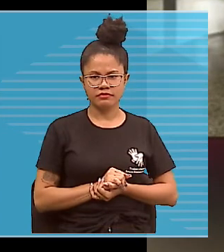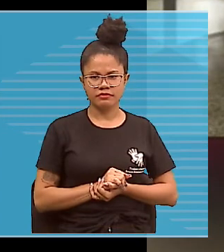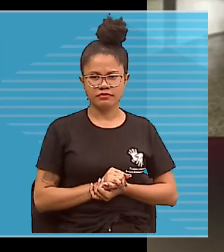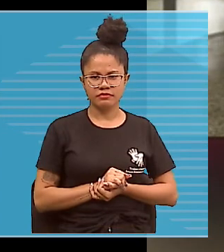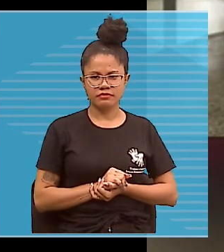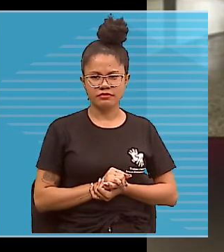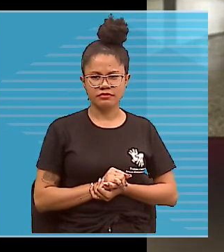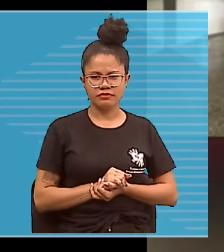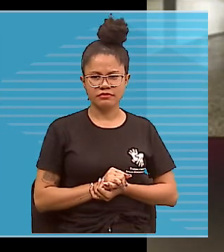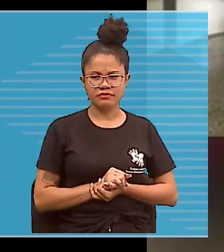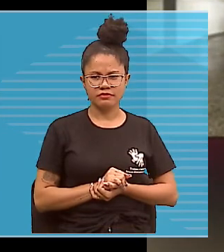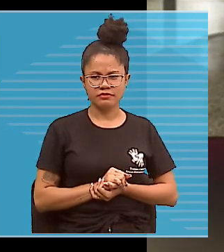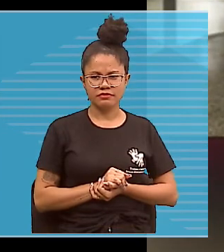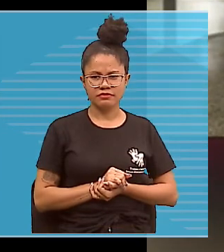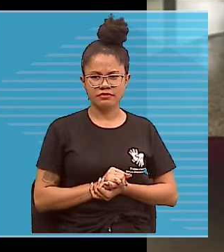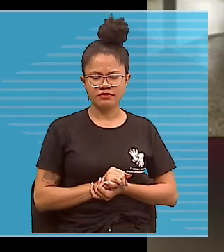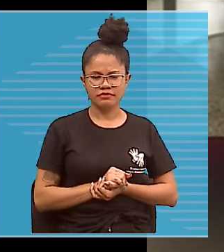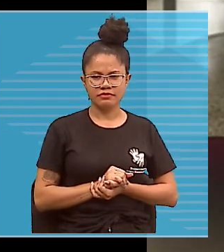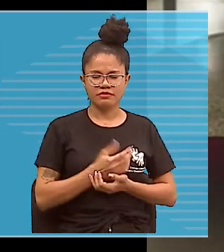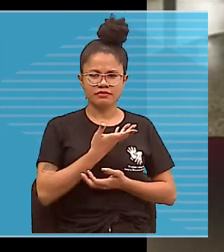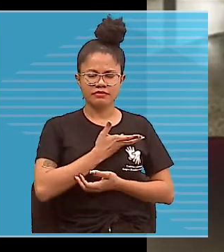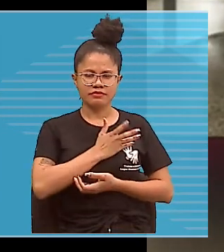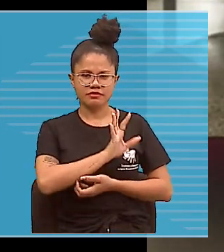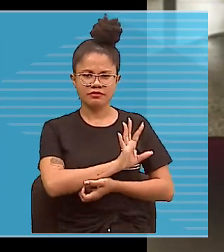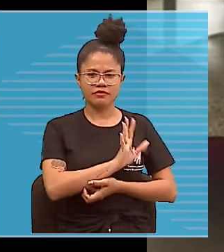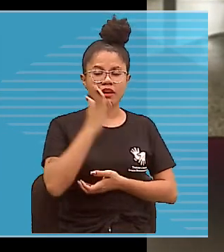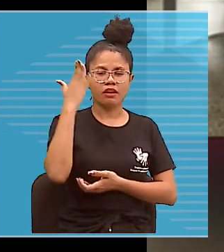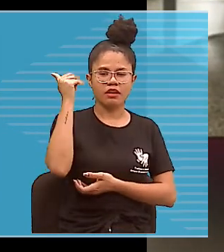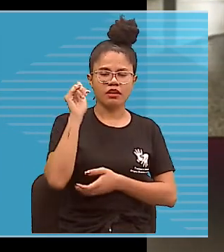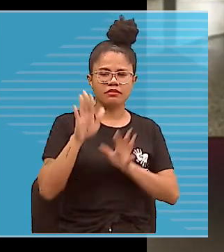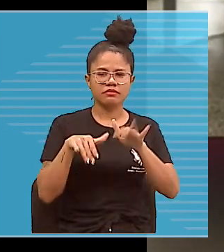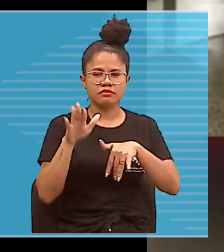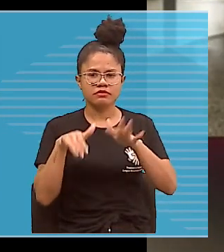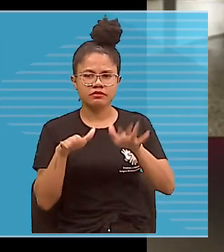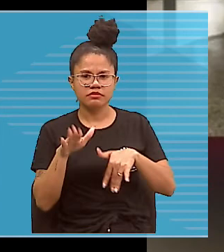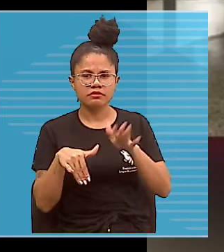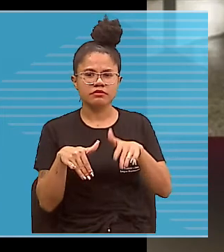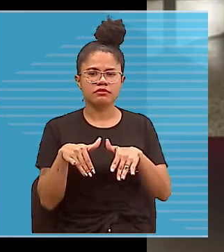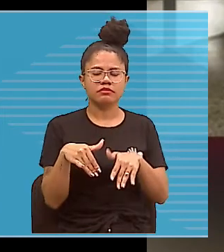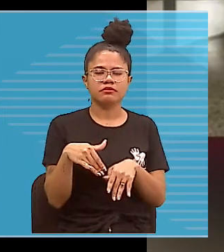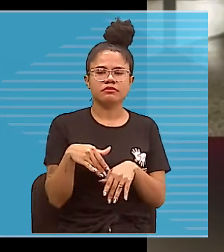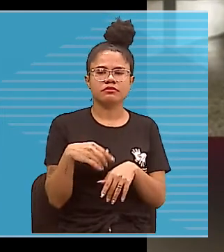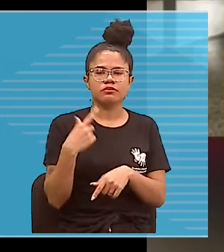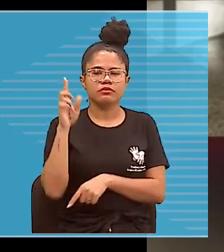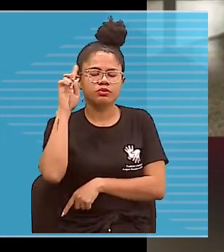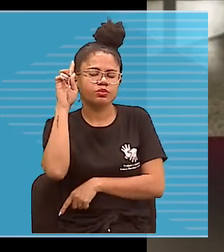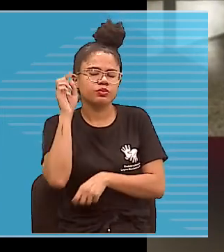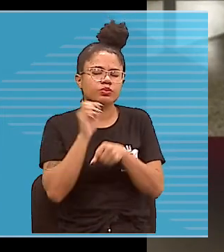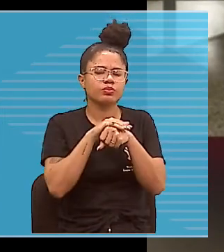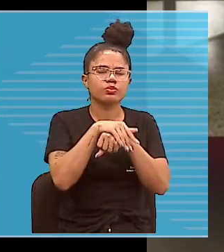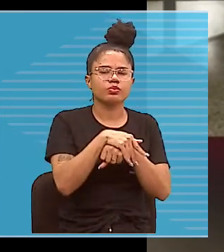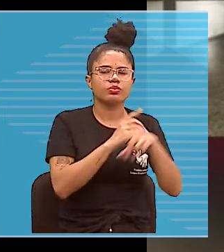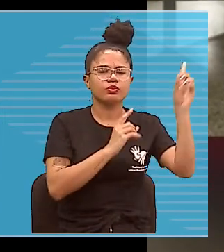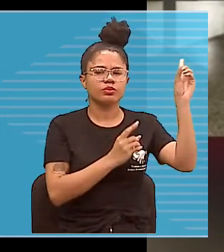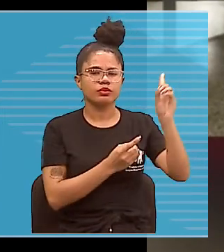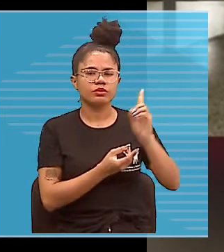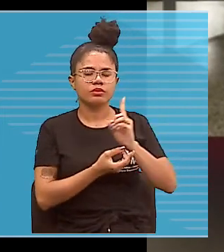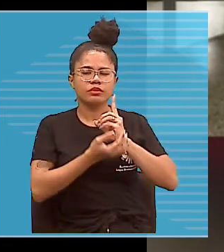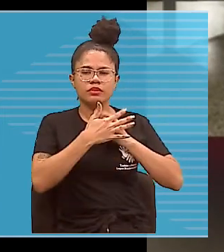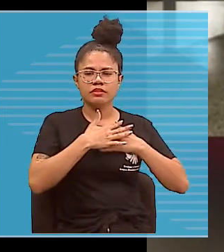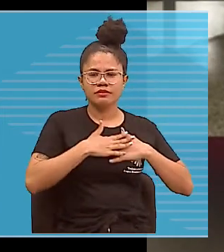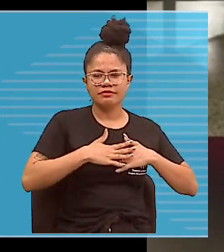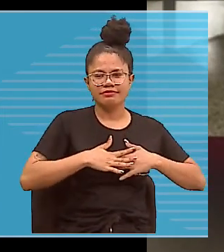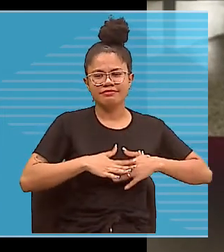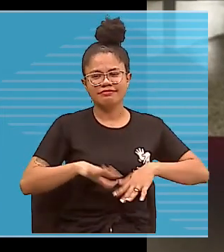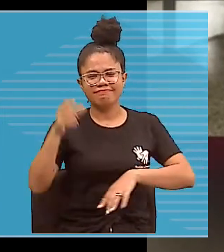as noites tu vens pra acalmar a minha mente, e ponto no meu coração